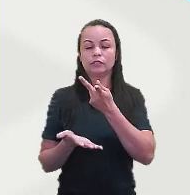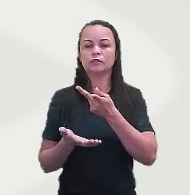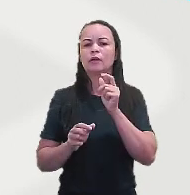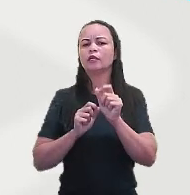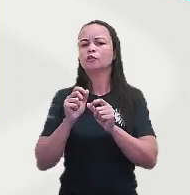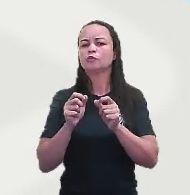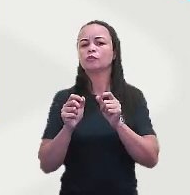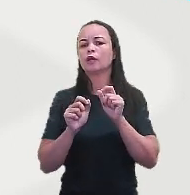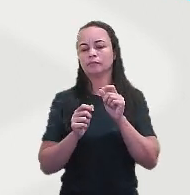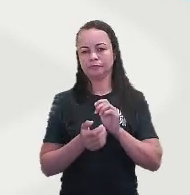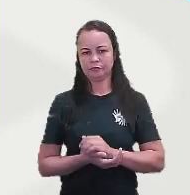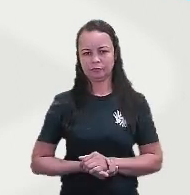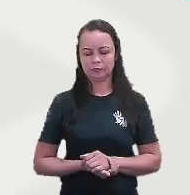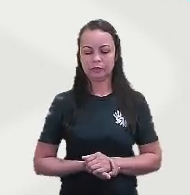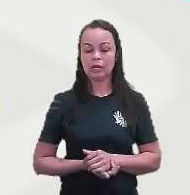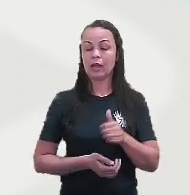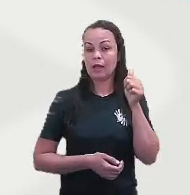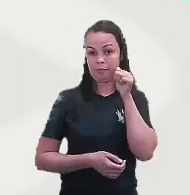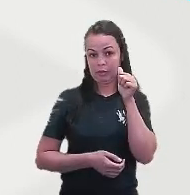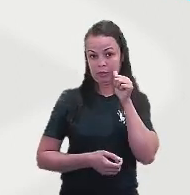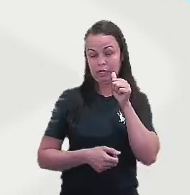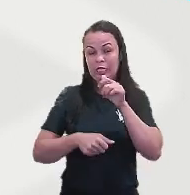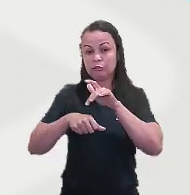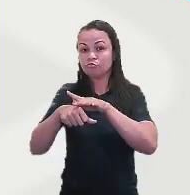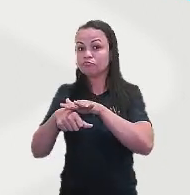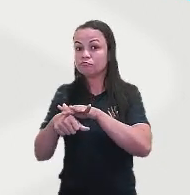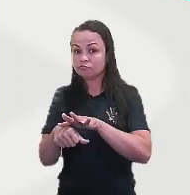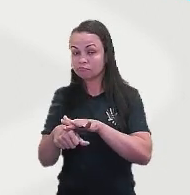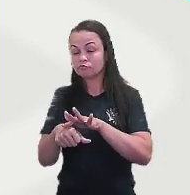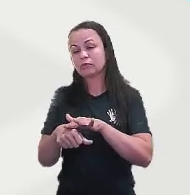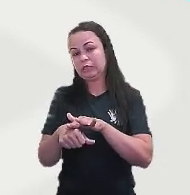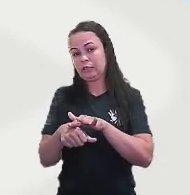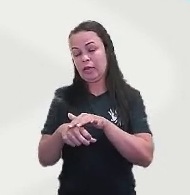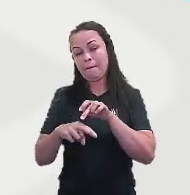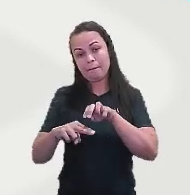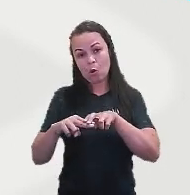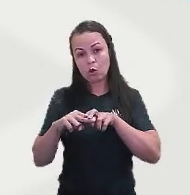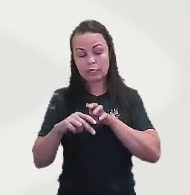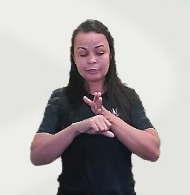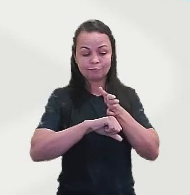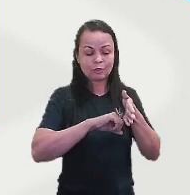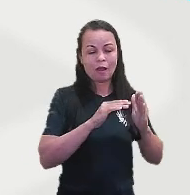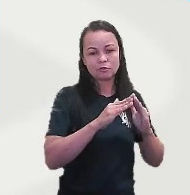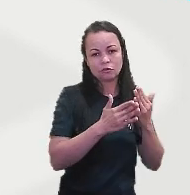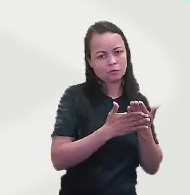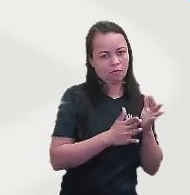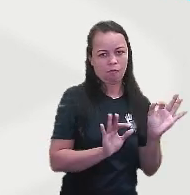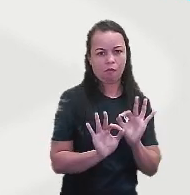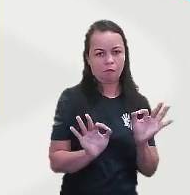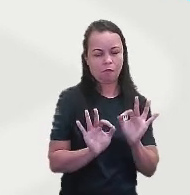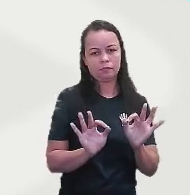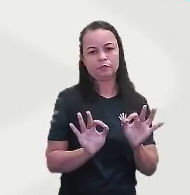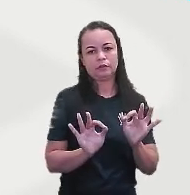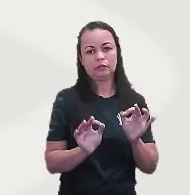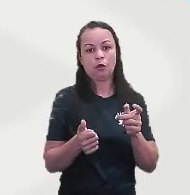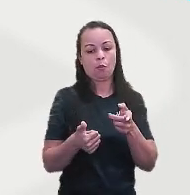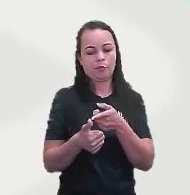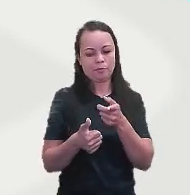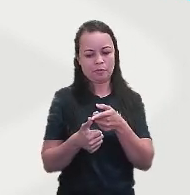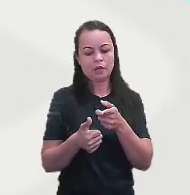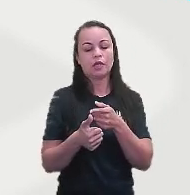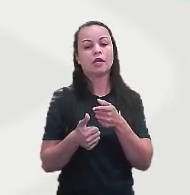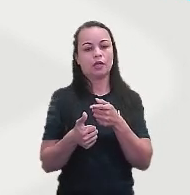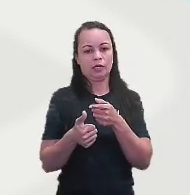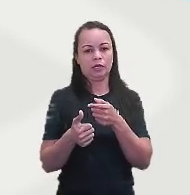aconteceu primeiro? Maria ficou doente. Por isso, ela não foi à escola. Então, esse primeiro acontecimento que está ali, na